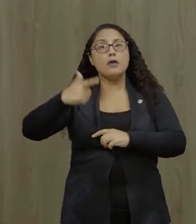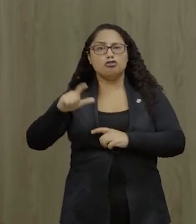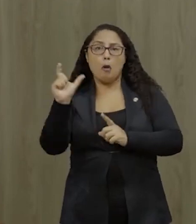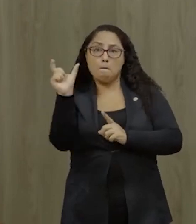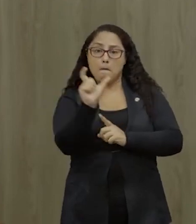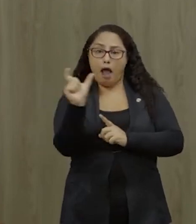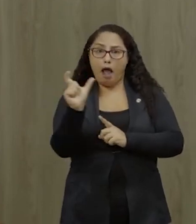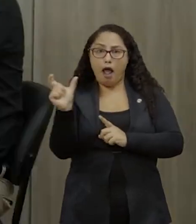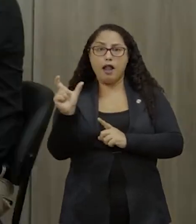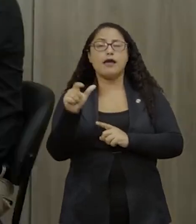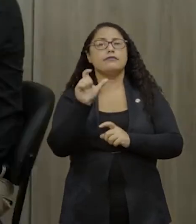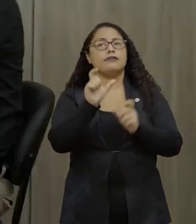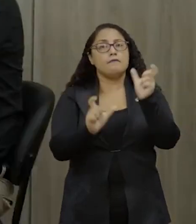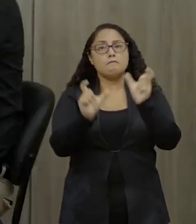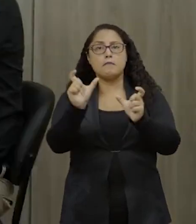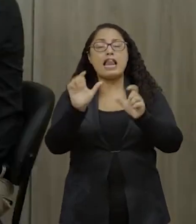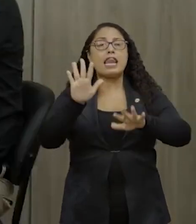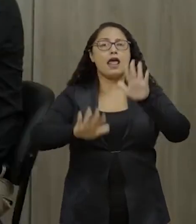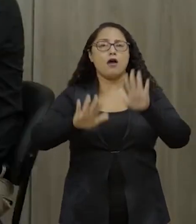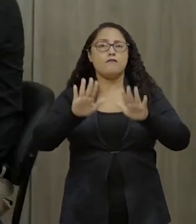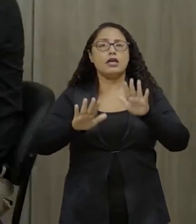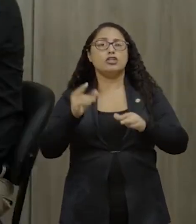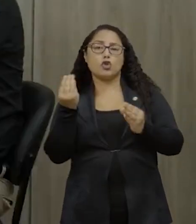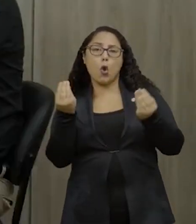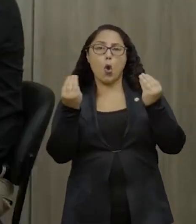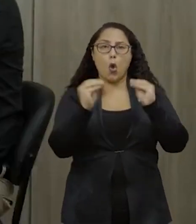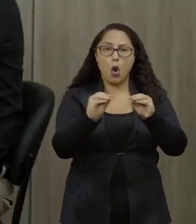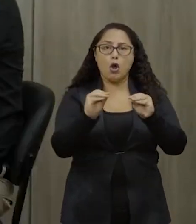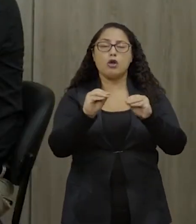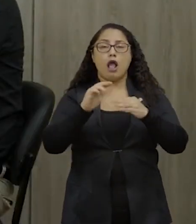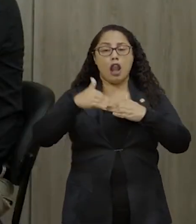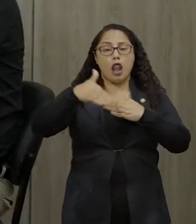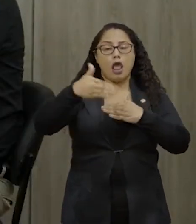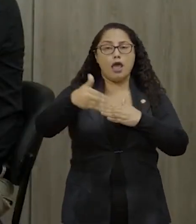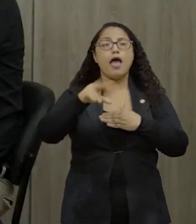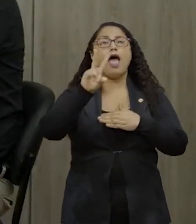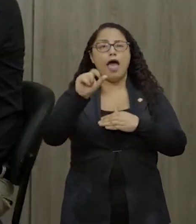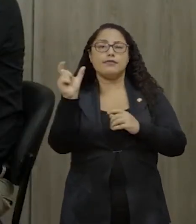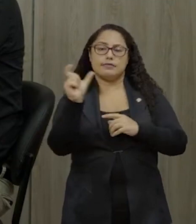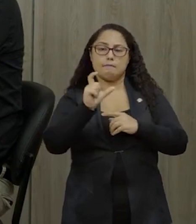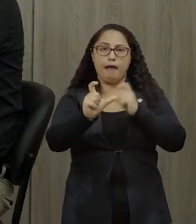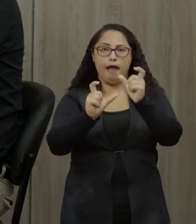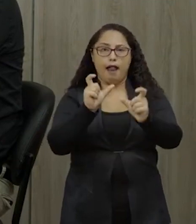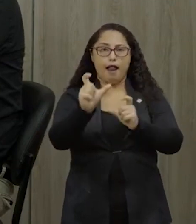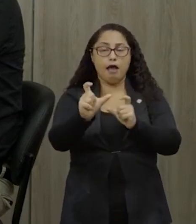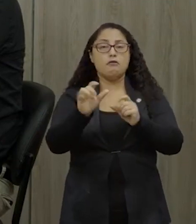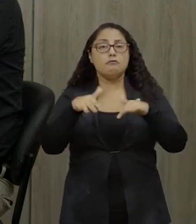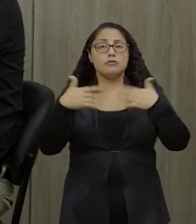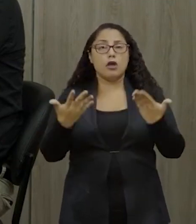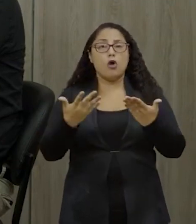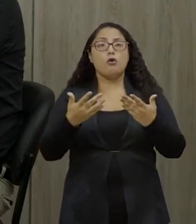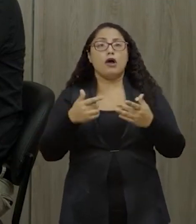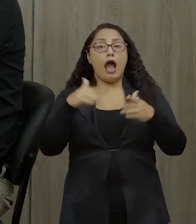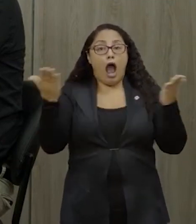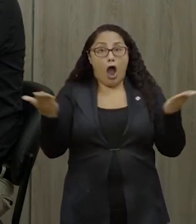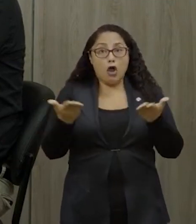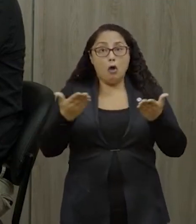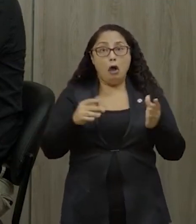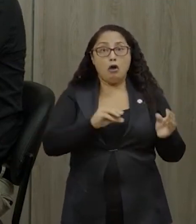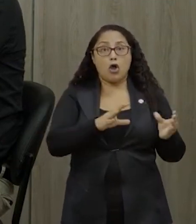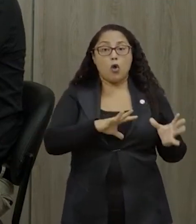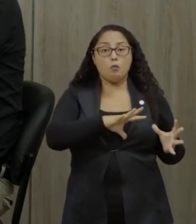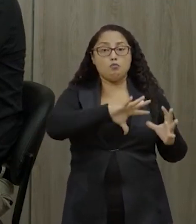repetição que as palavras mais prováveis de serem colocadas uma após a outra são essas. Exato. Então, a gente extrapolando agora